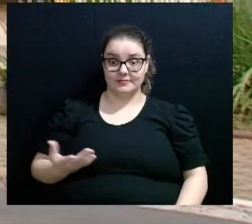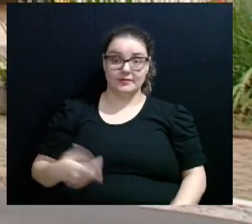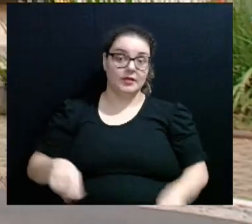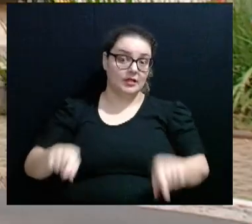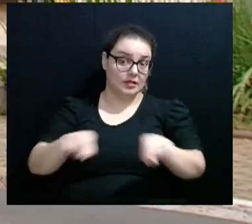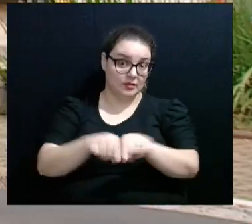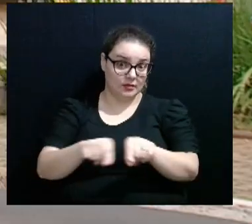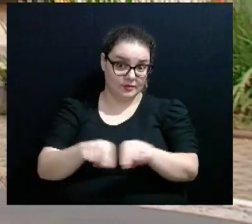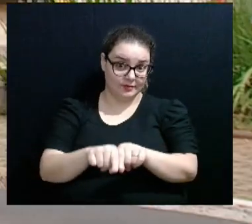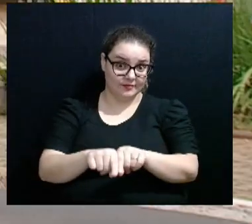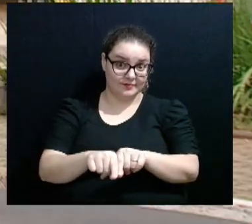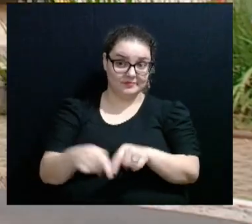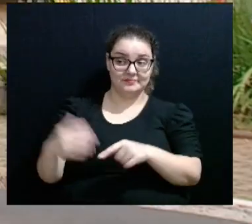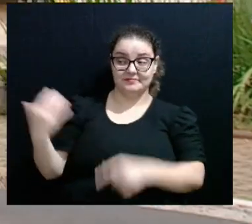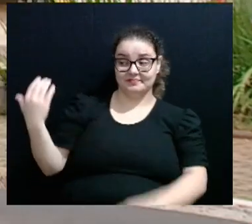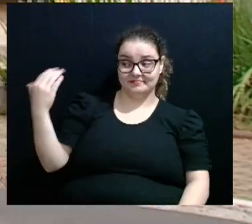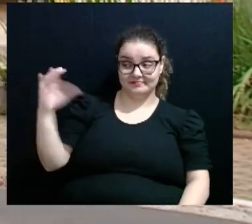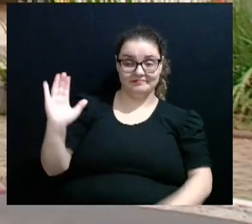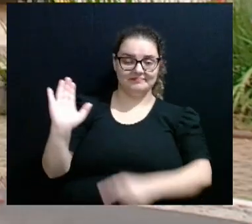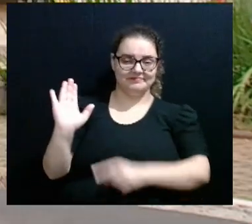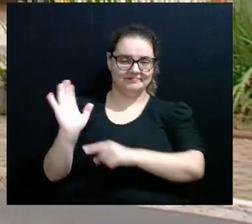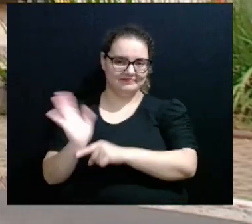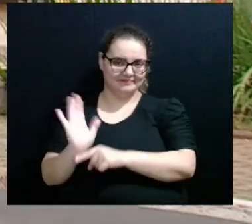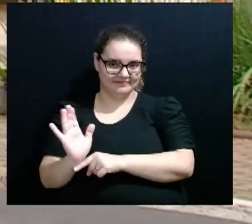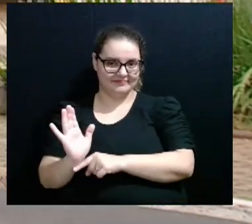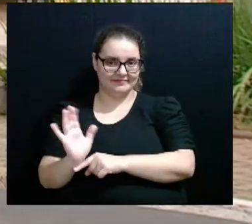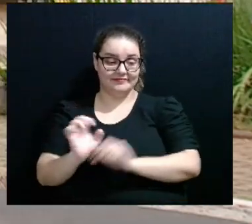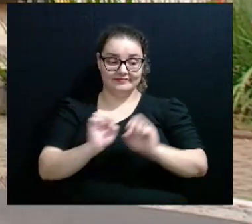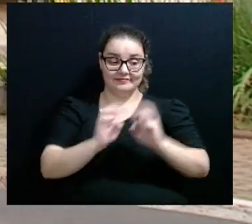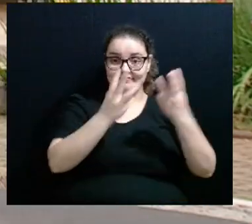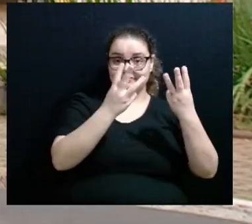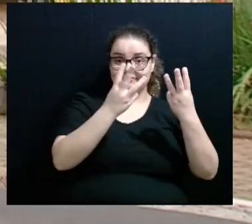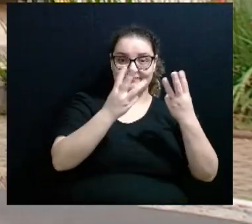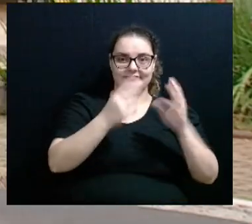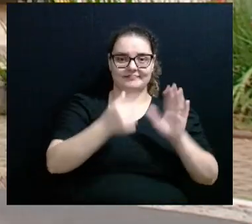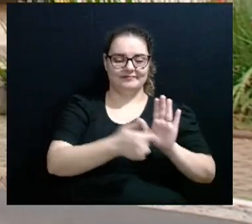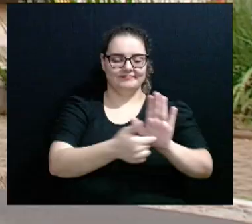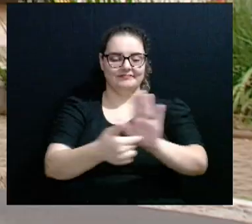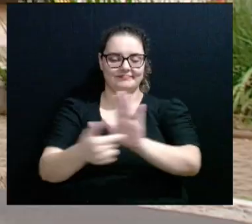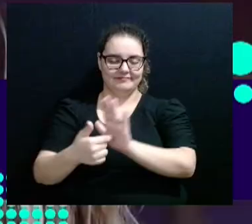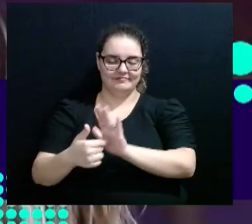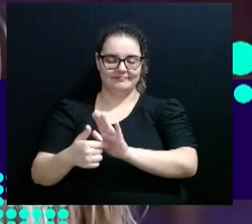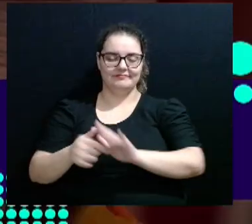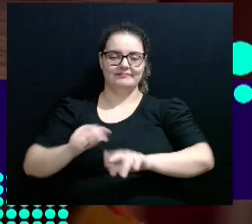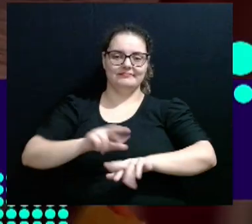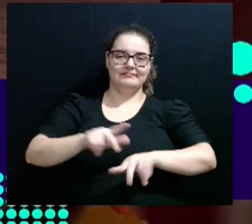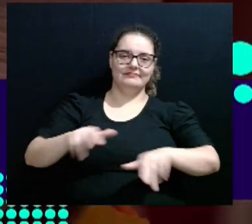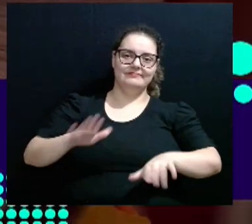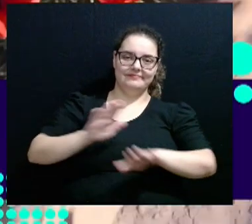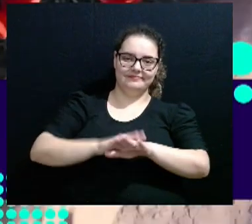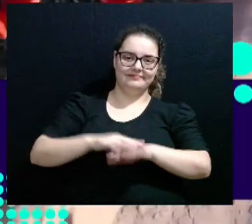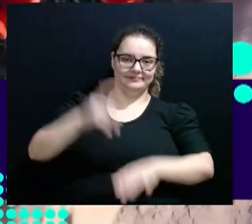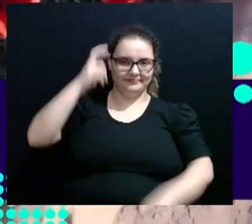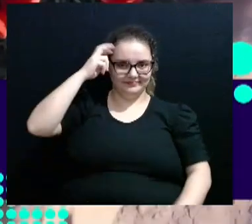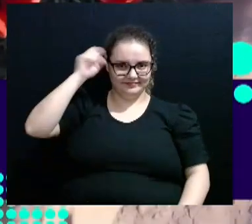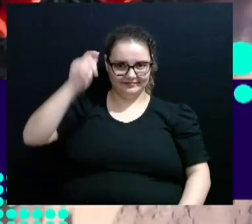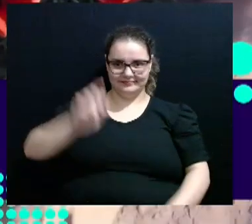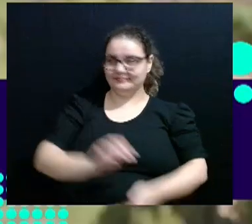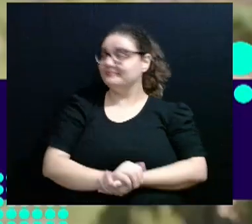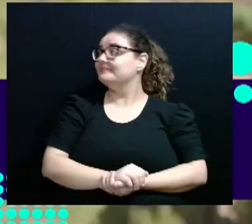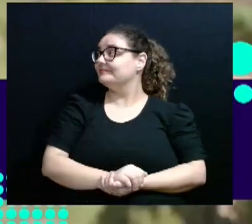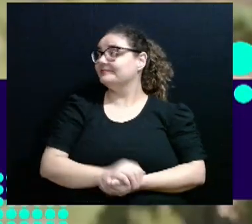estreias no cinema, shows, exposições e muitas atividades culturais. E a gente começa